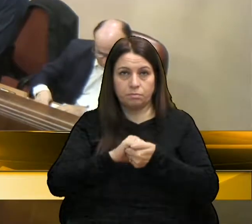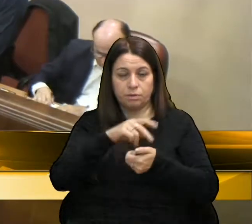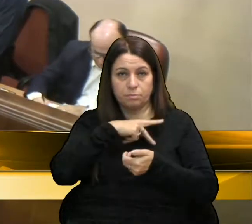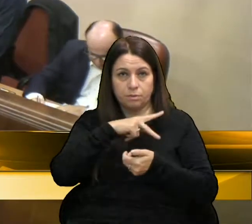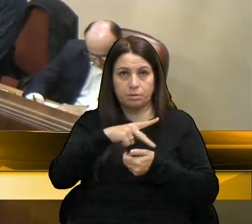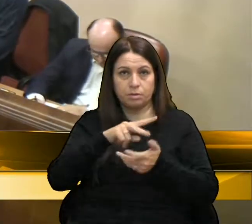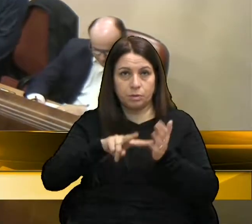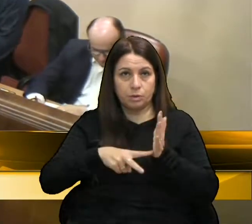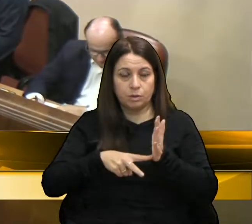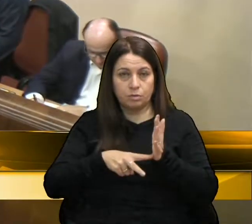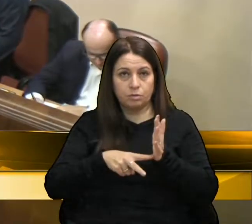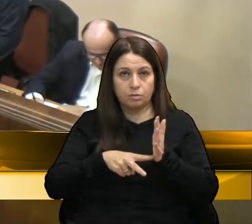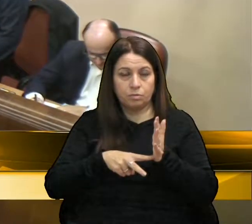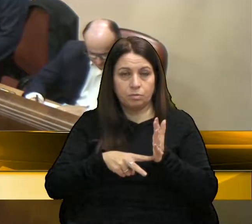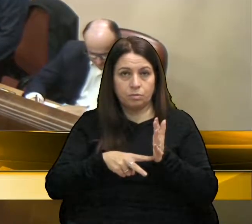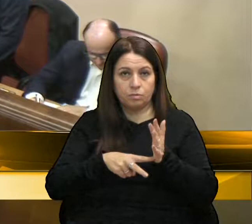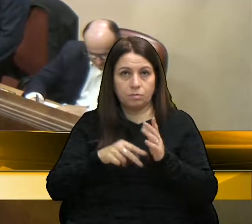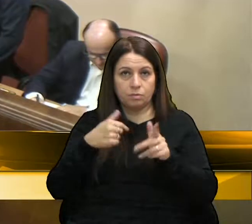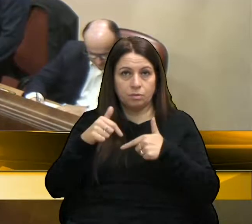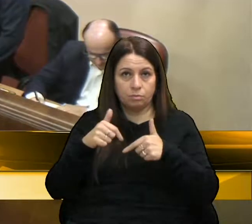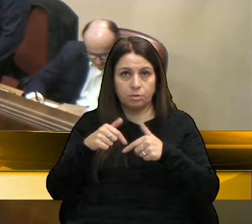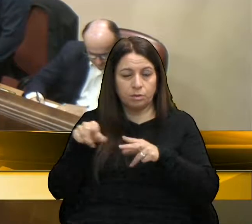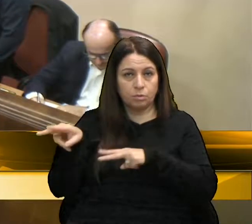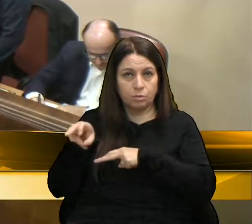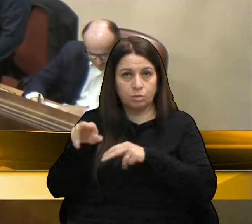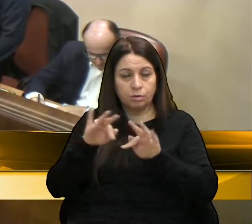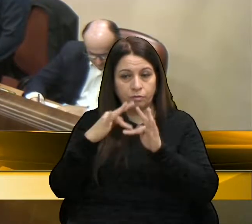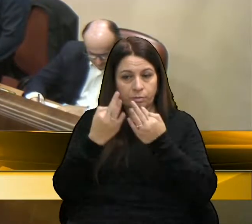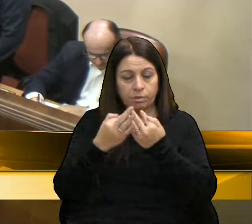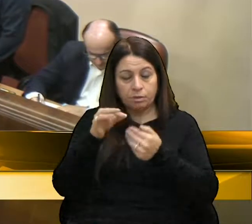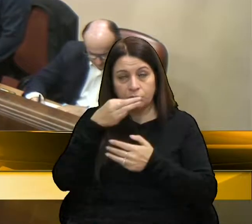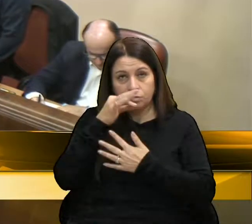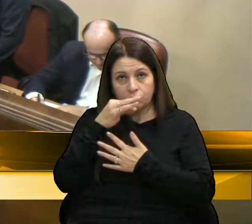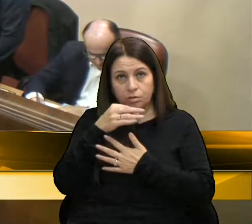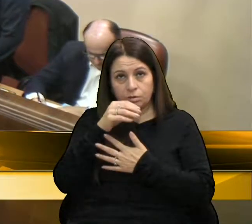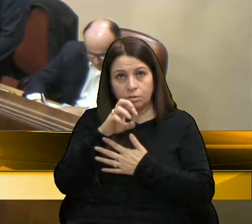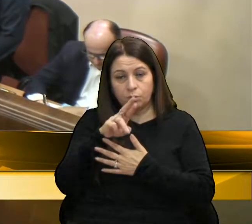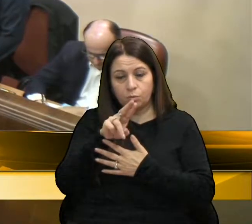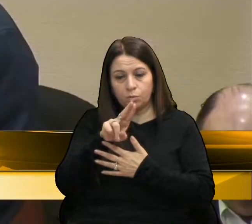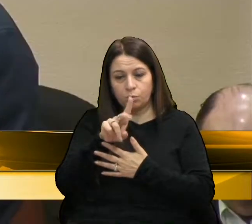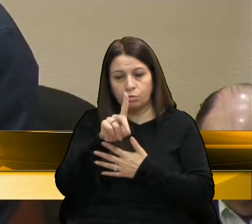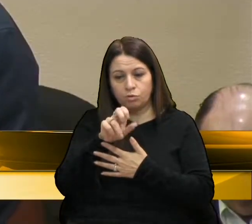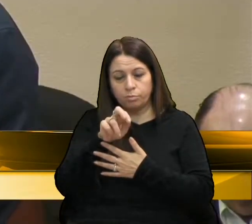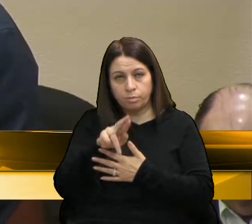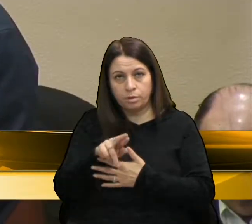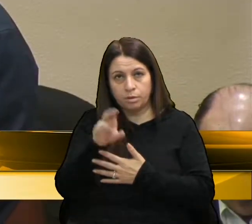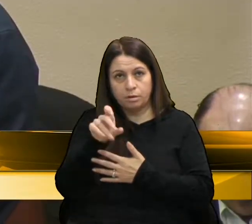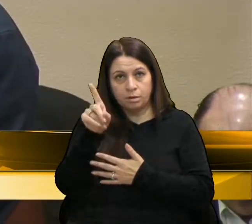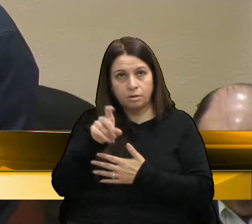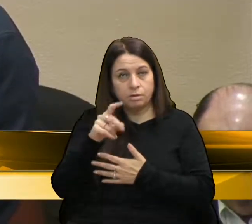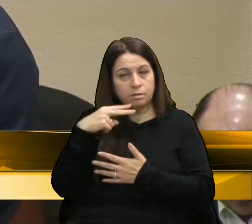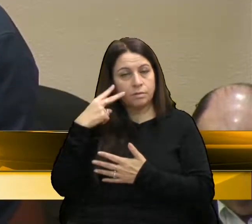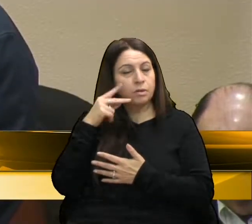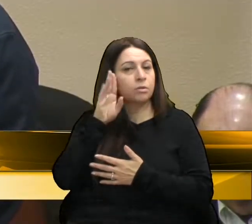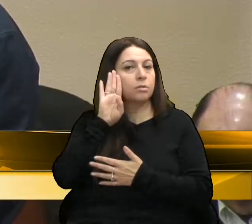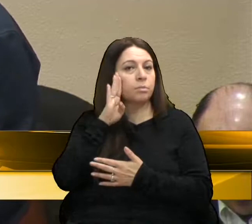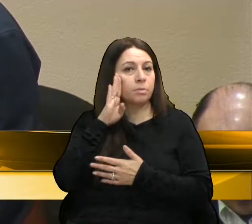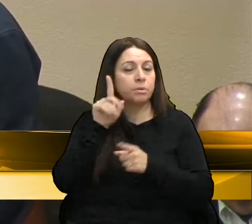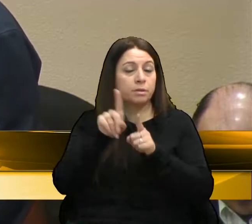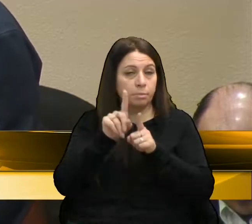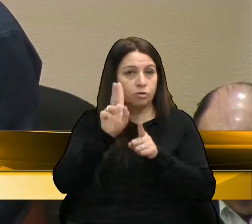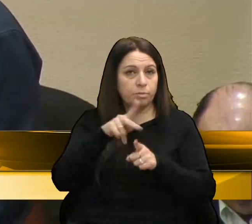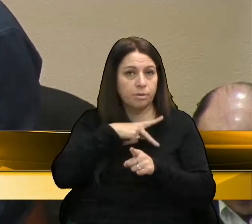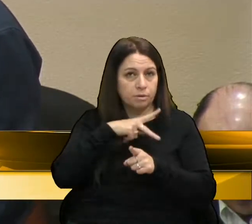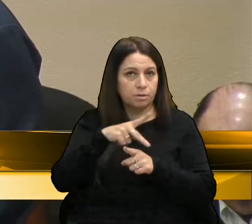105 cantinas, sendo que 40 delas possuem engarrafamento da bebida. Como consequência da rejeição ao